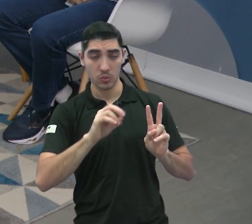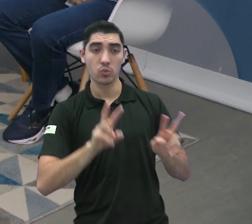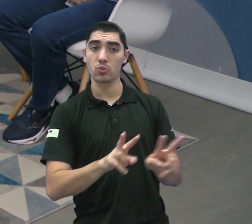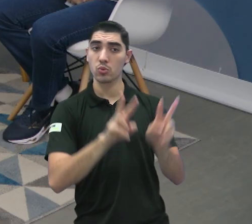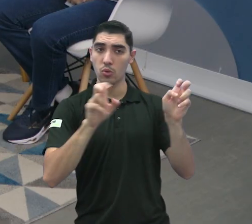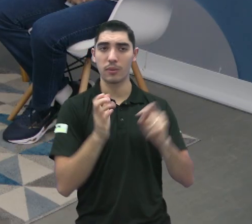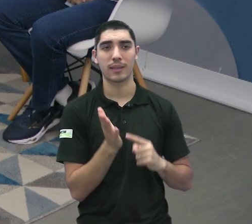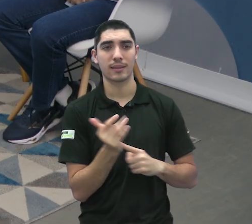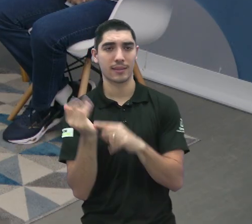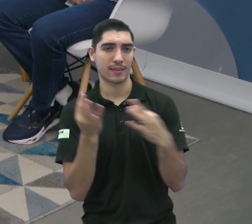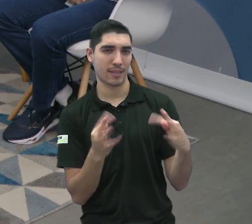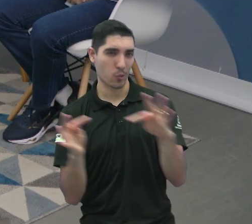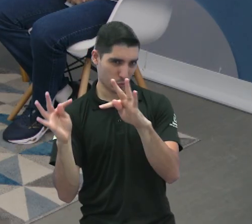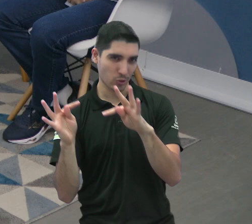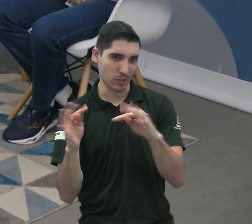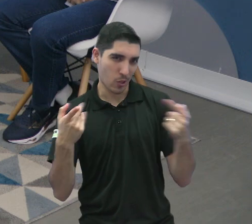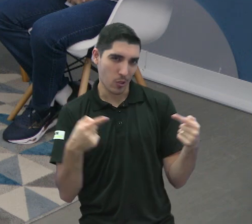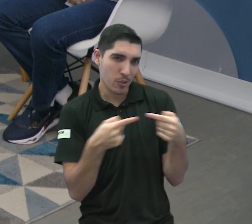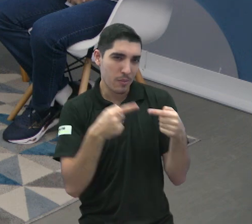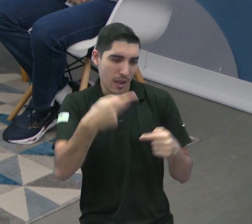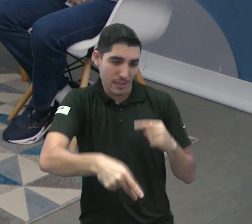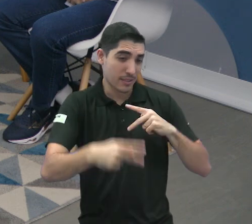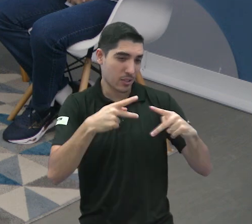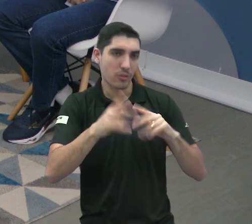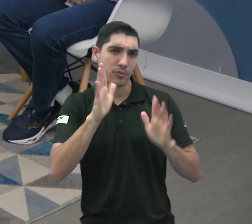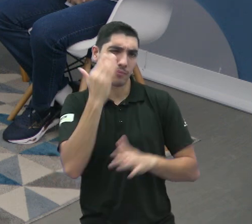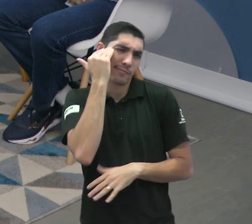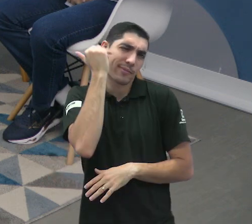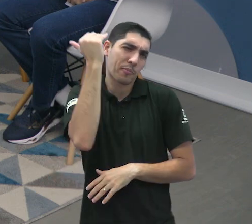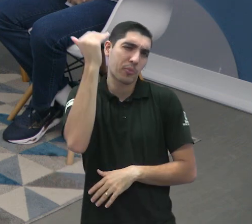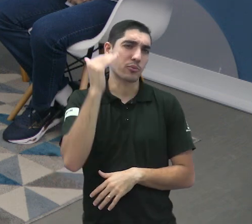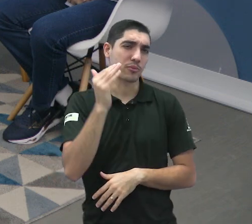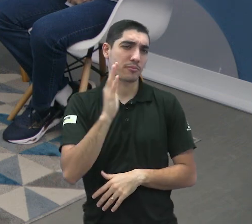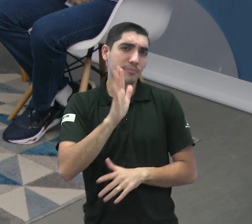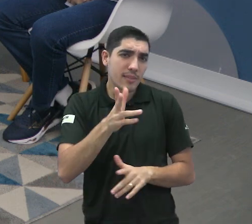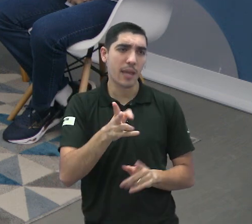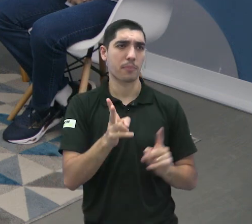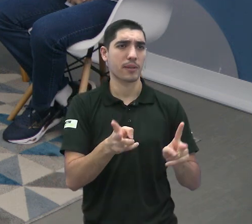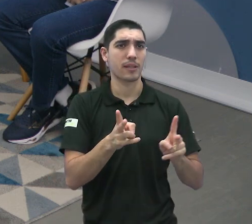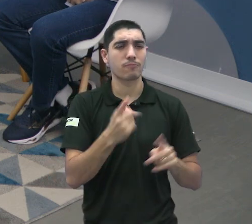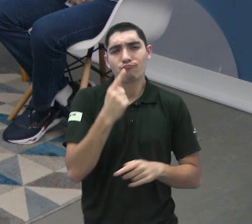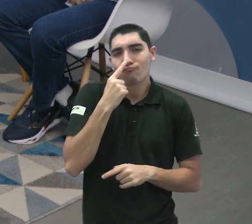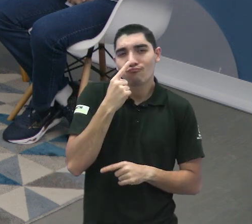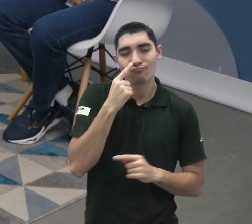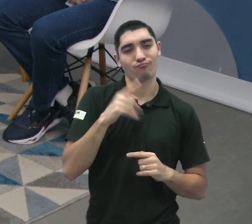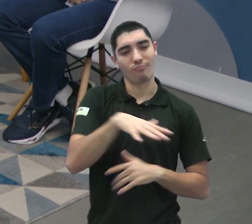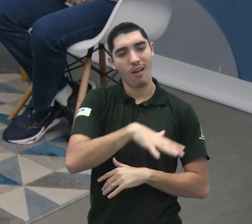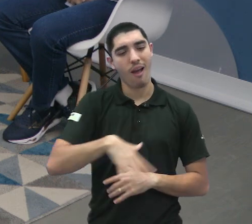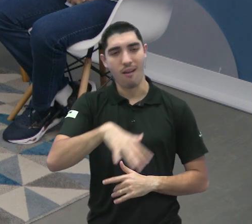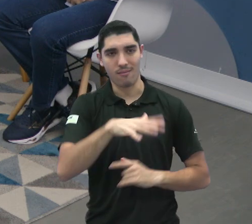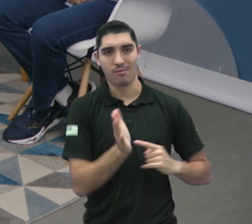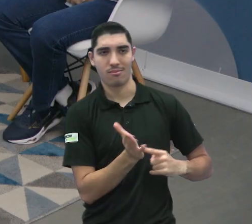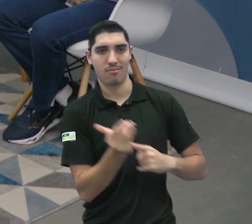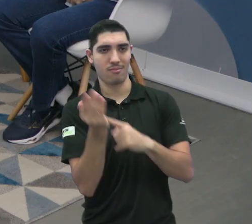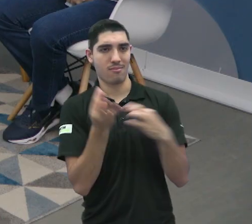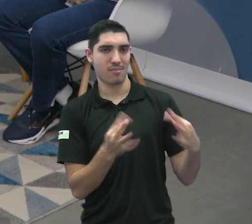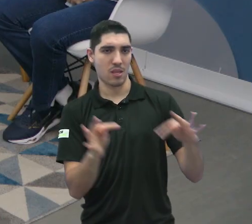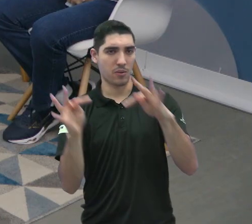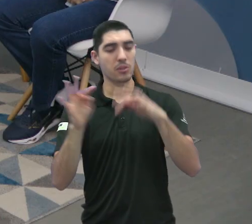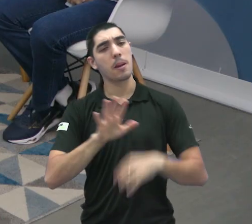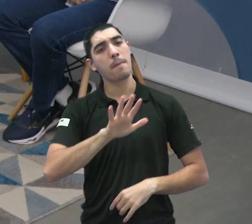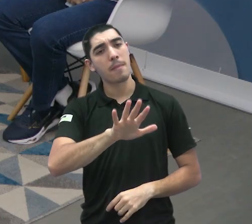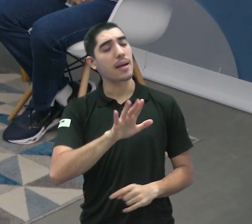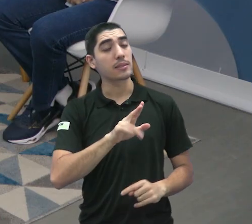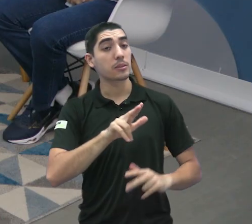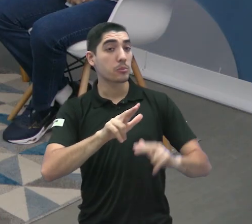que a cidade é conhecida, né, pela sua vocação tecnológica, mas isso passa também